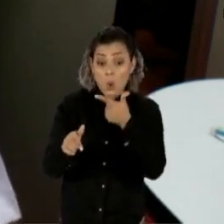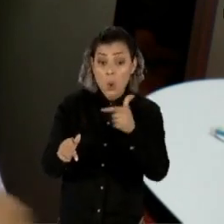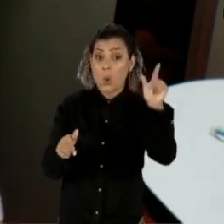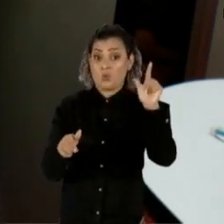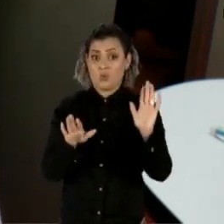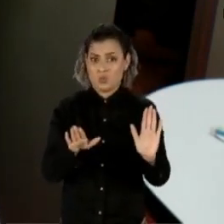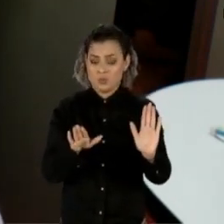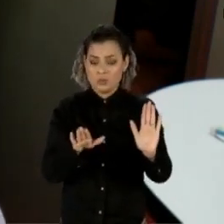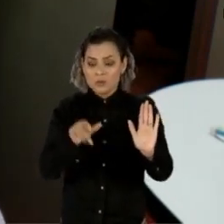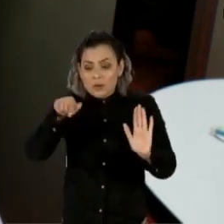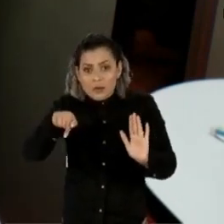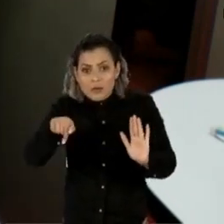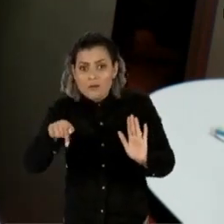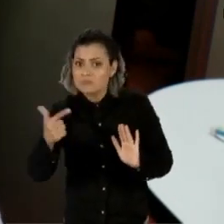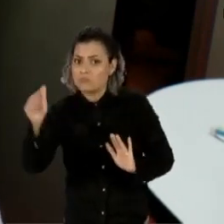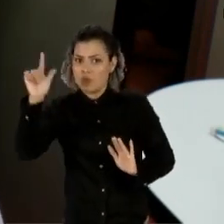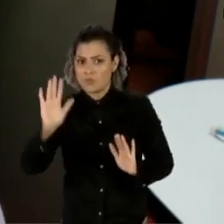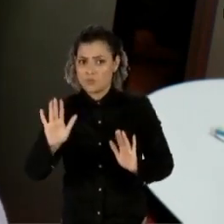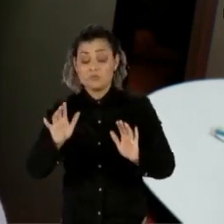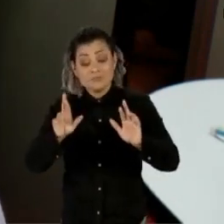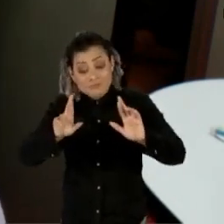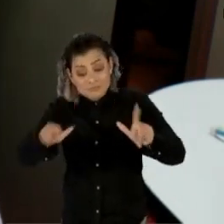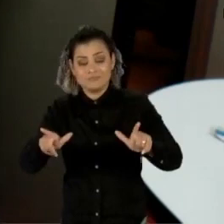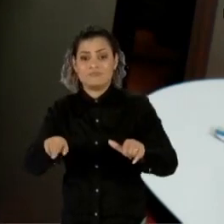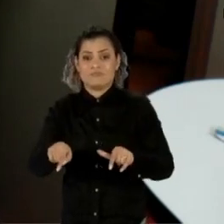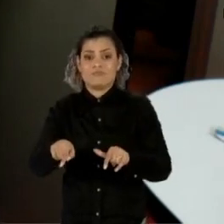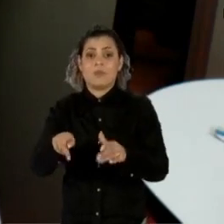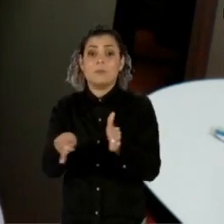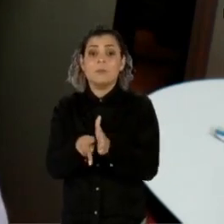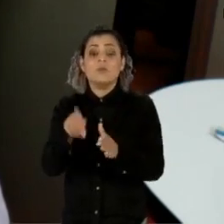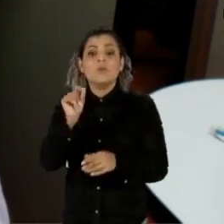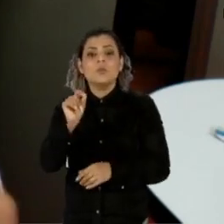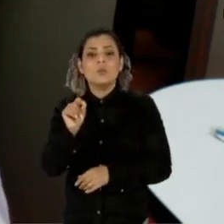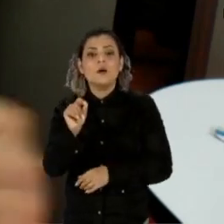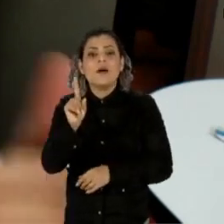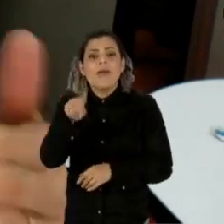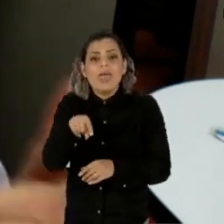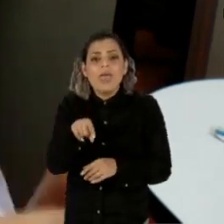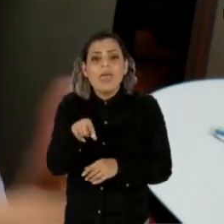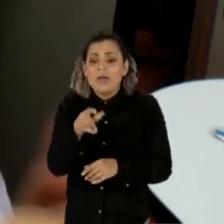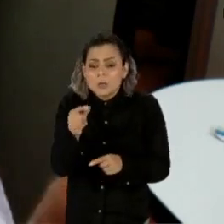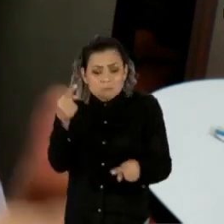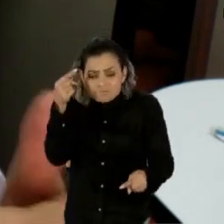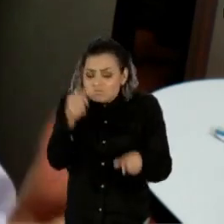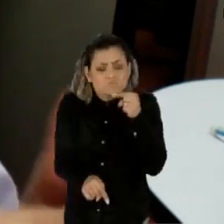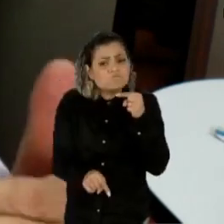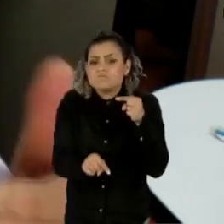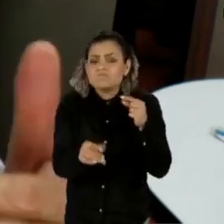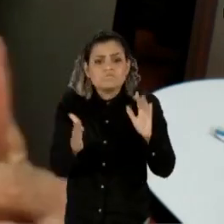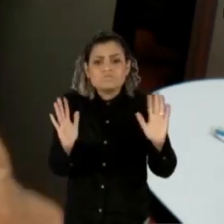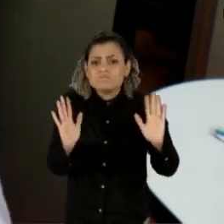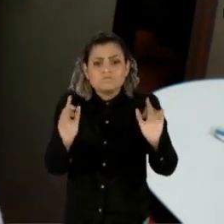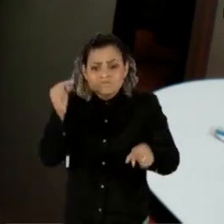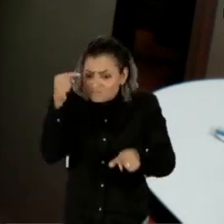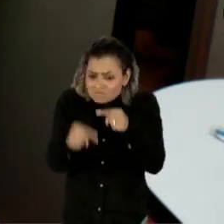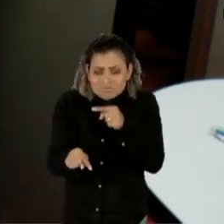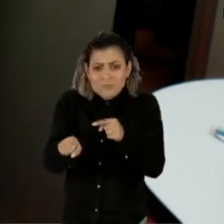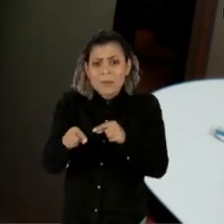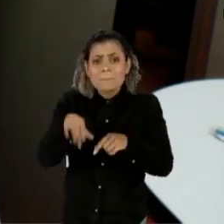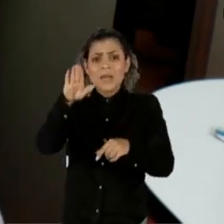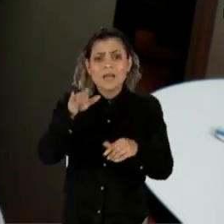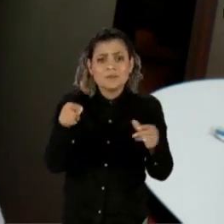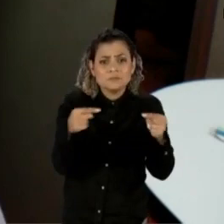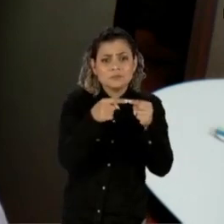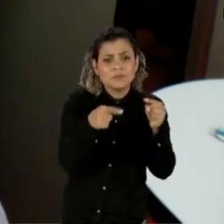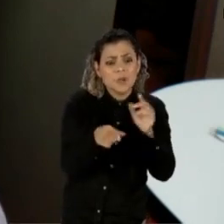ano o rei do lote camundongo é certa é um parasita aqui que não se encaixava dentro da lexmark era muito mais quatro